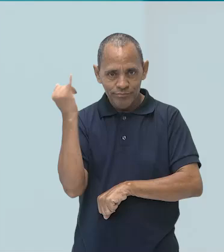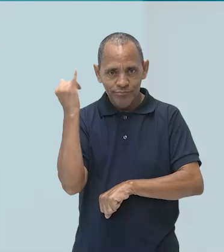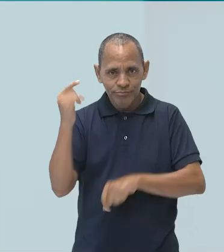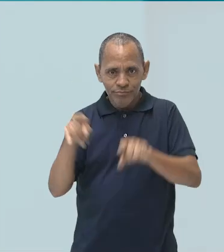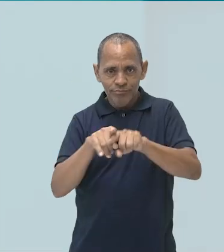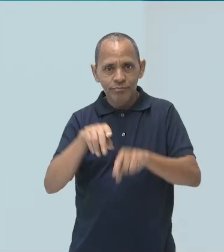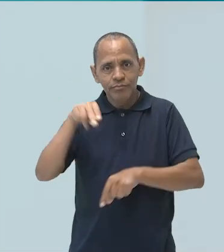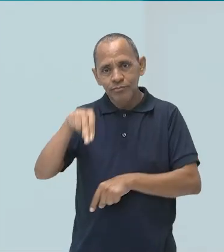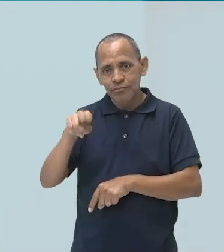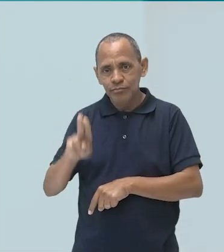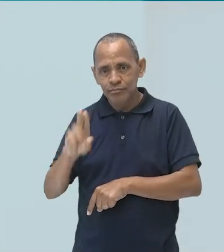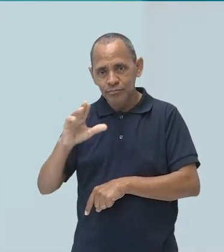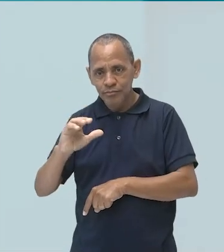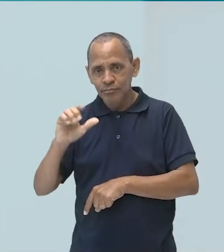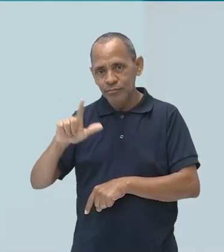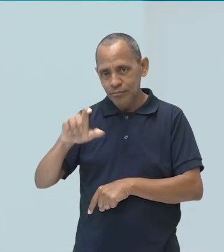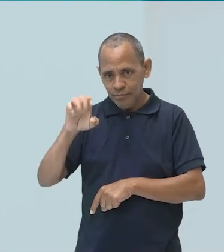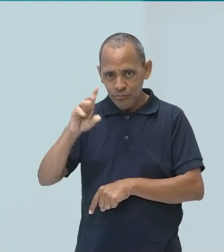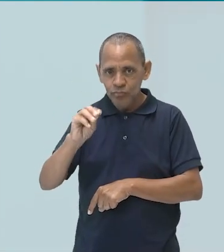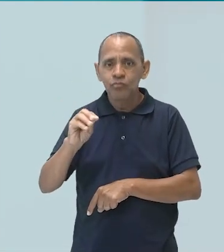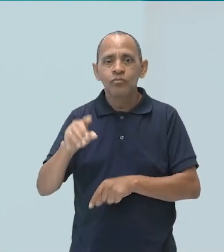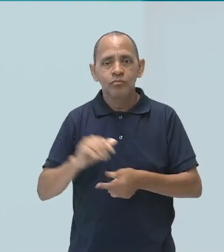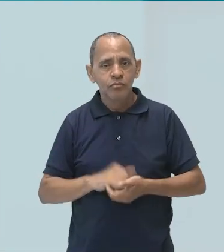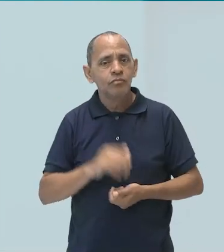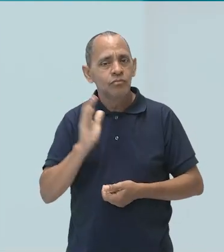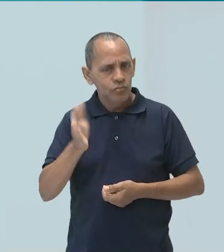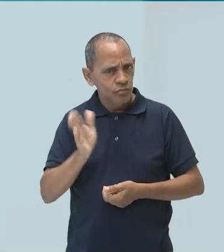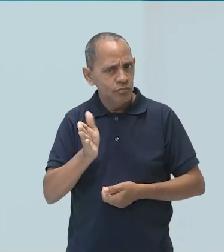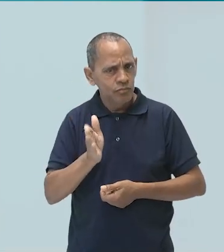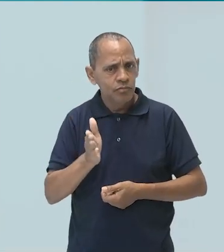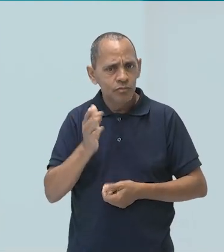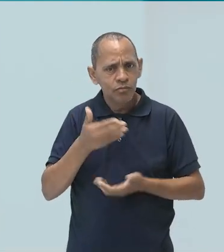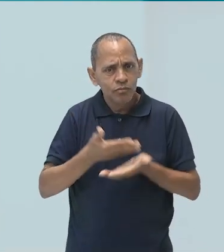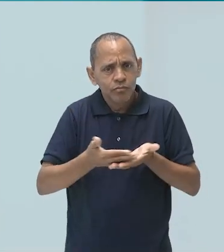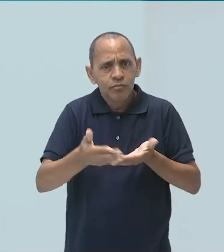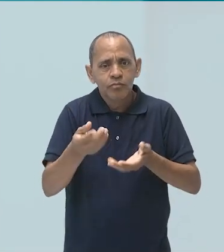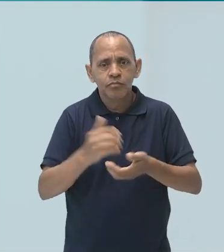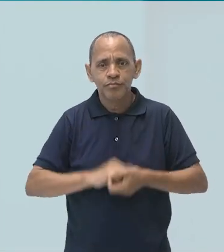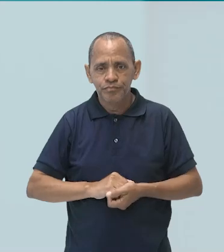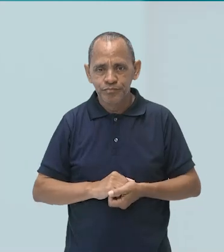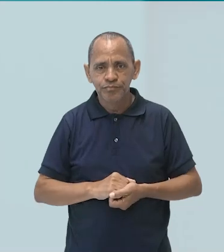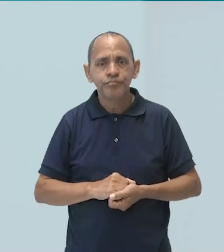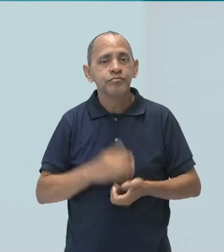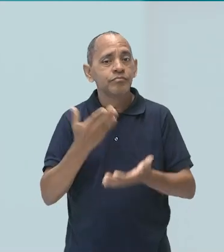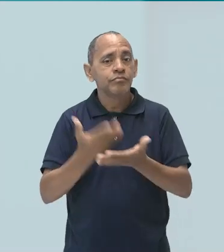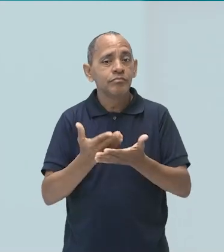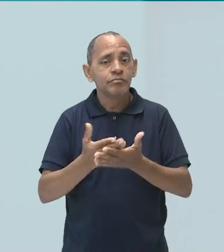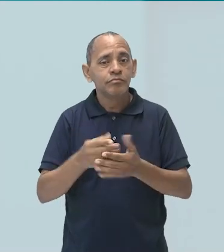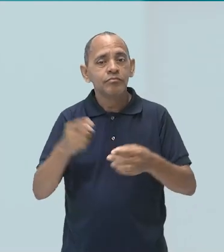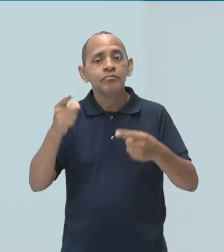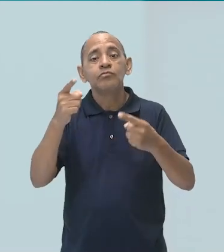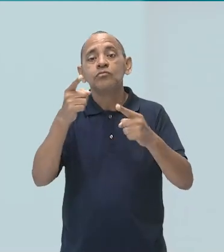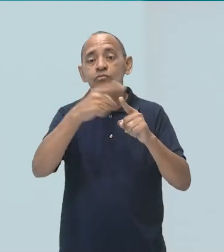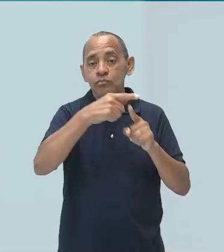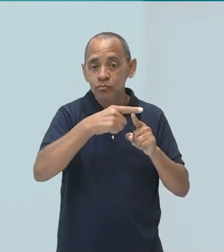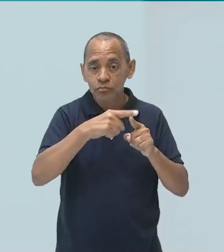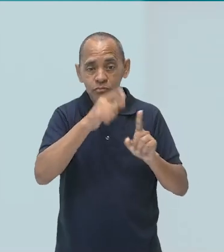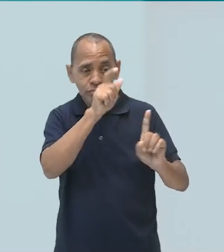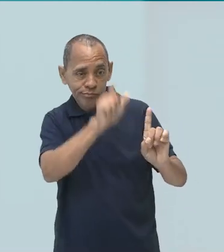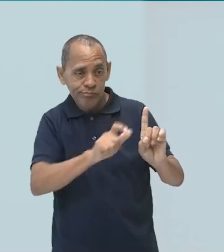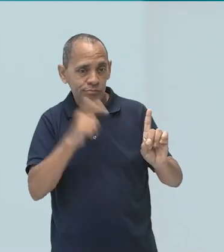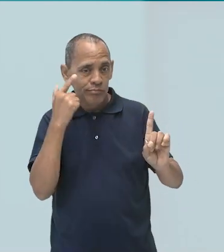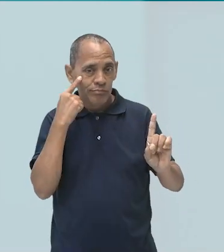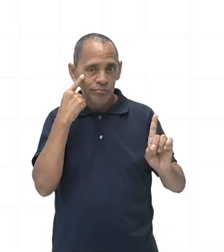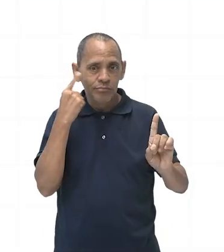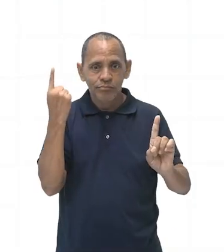para a classificação, realmente. Por isso que a gente já começou identificando o núcleo. Então vamos estudar agora os tipos de sujeitos, relembrar?